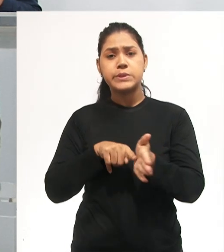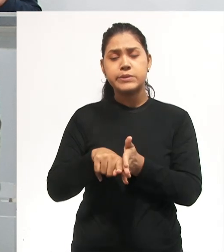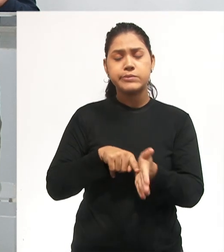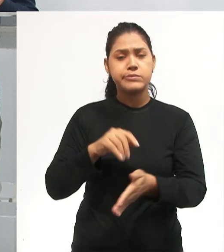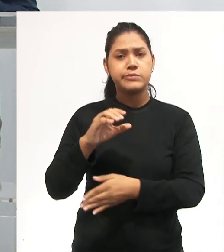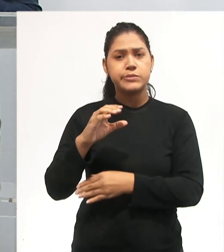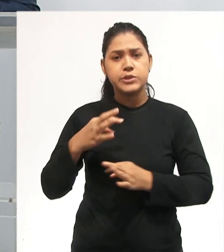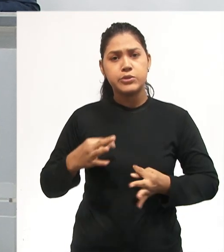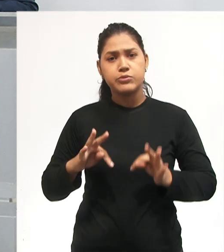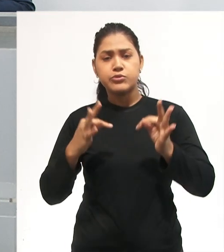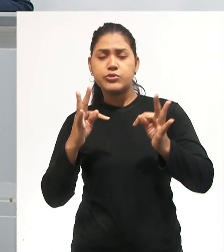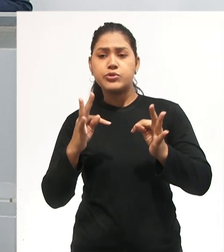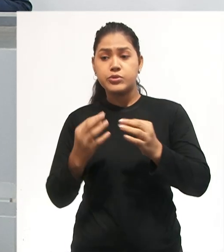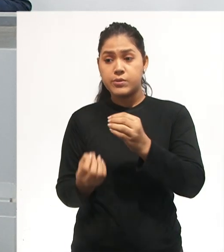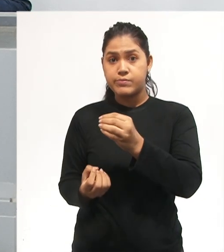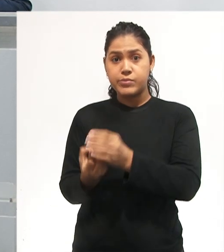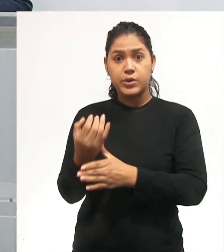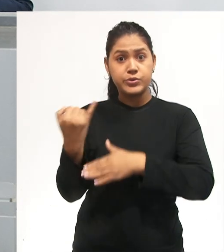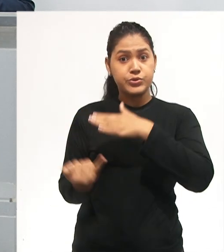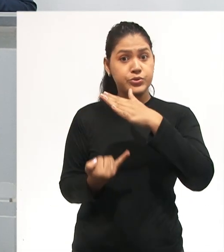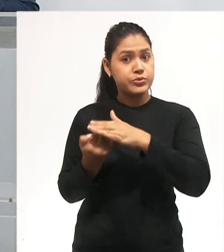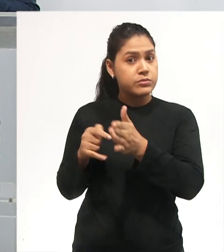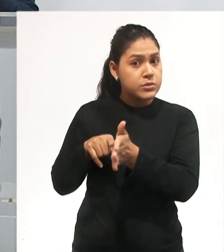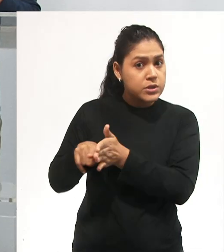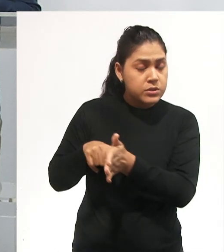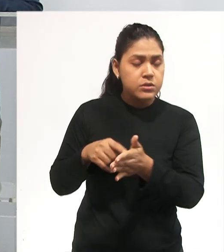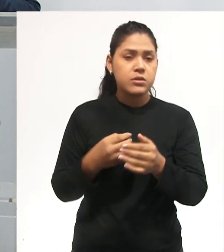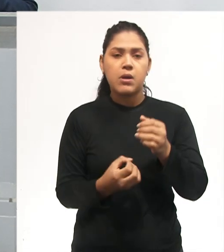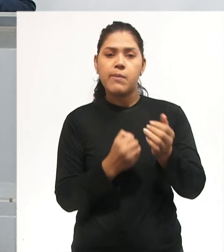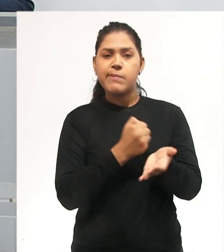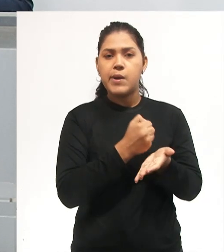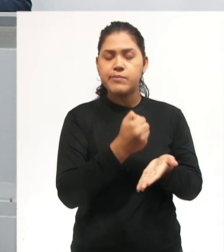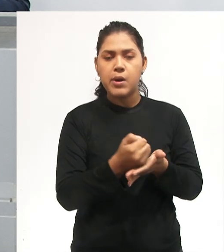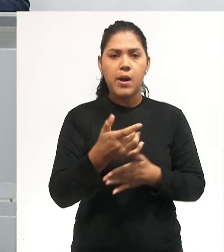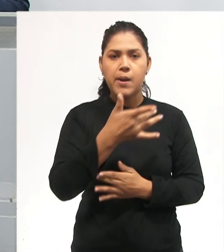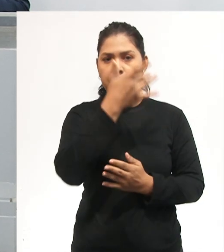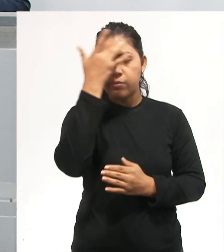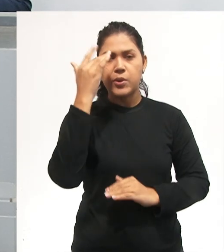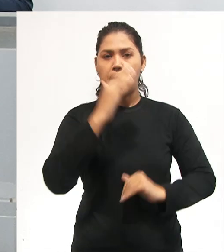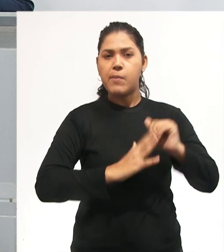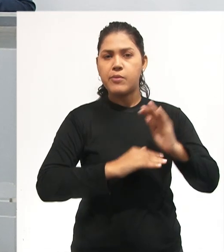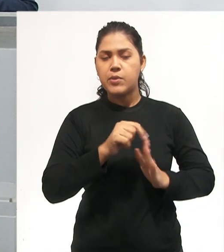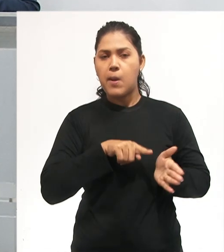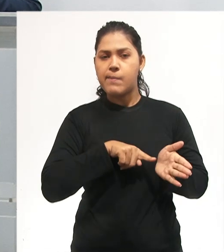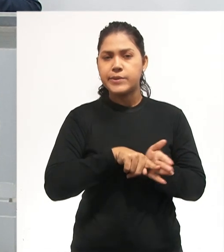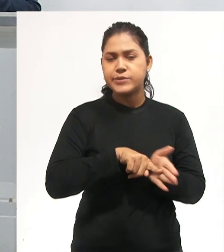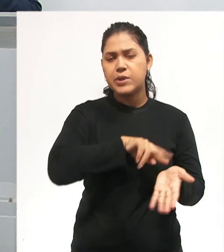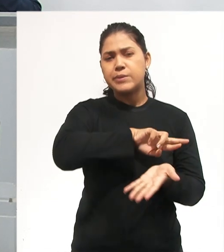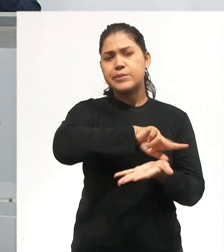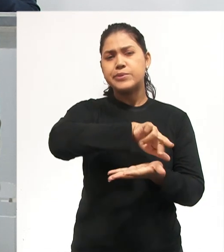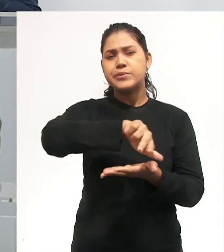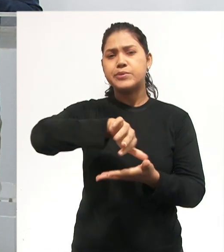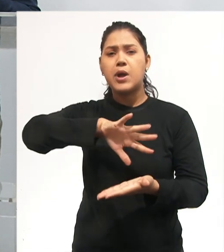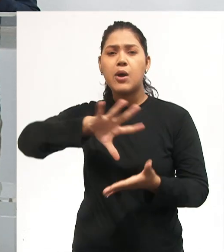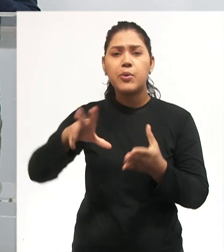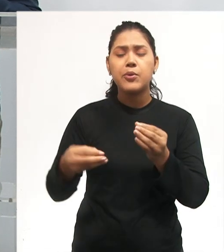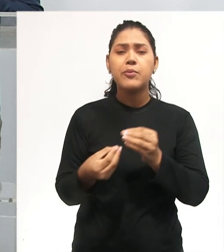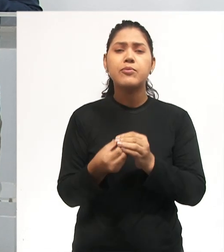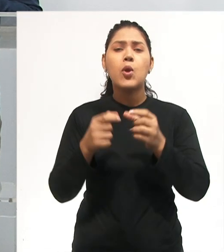tecnologia, a criação de institutos de pesquisa, a contratação de pesquisadores, né? Então, tudo isso faz